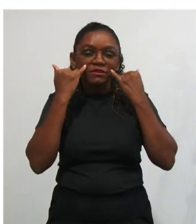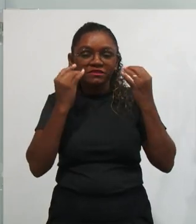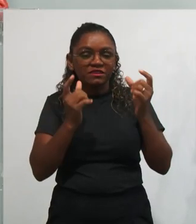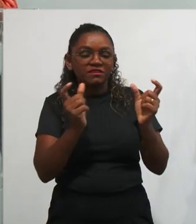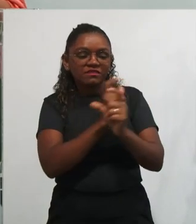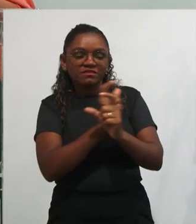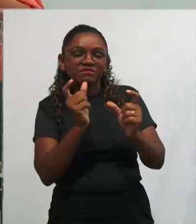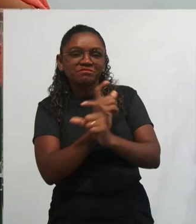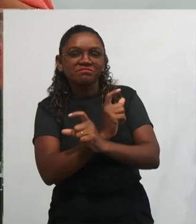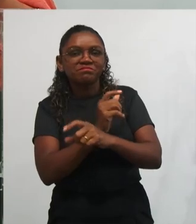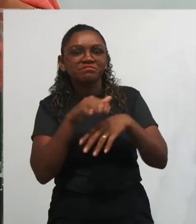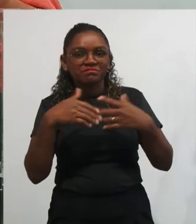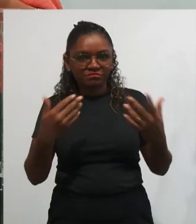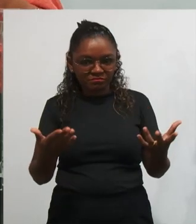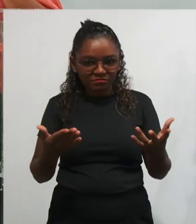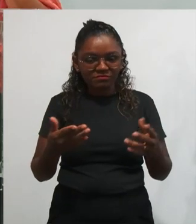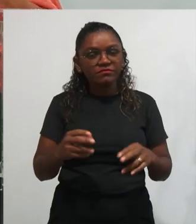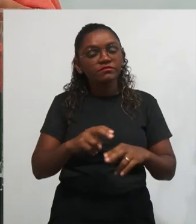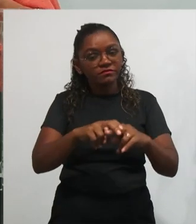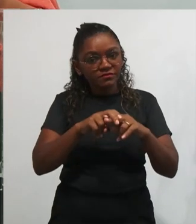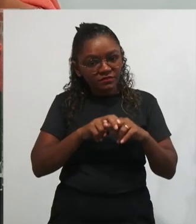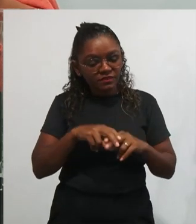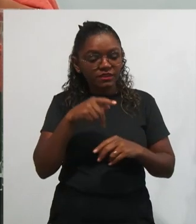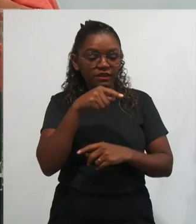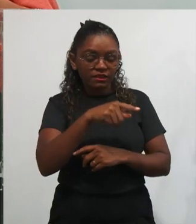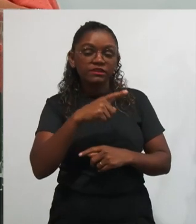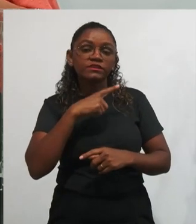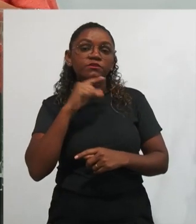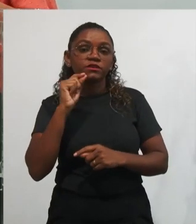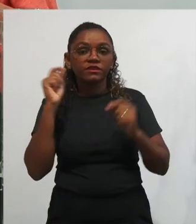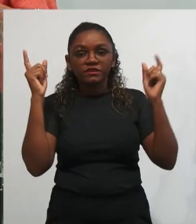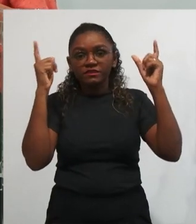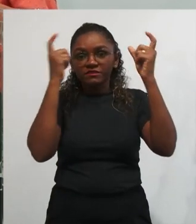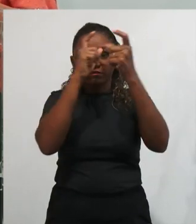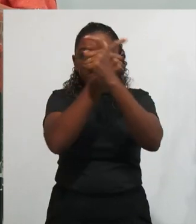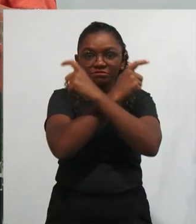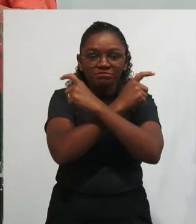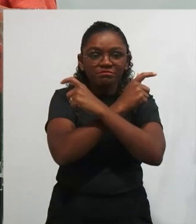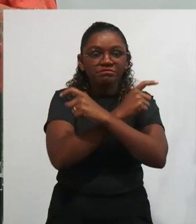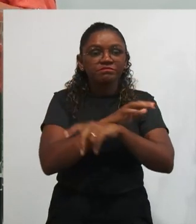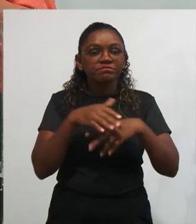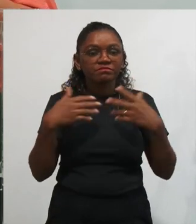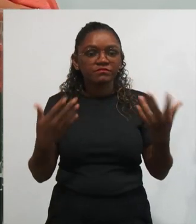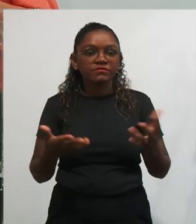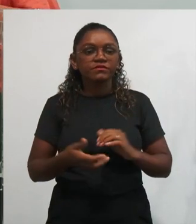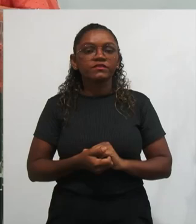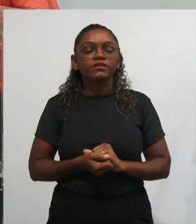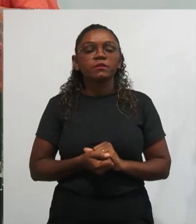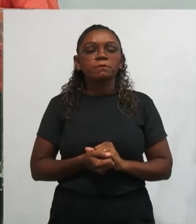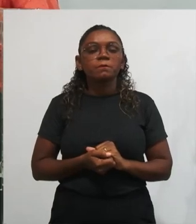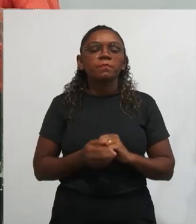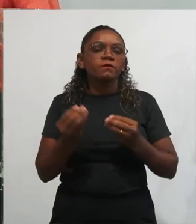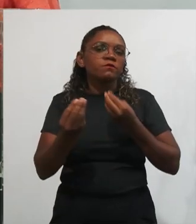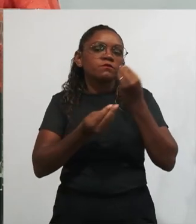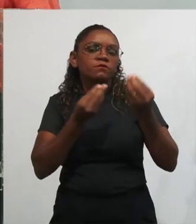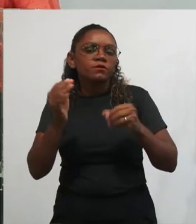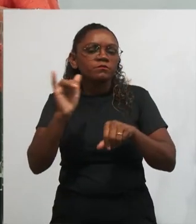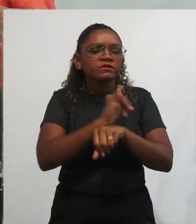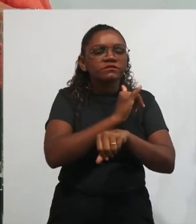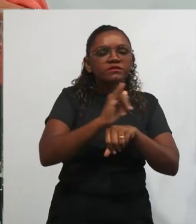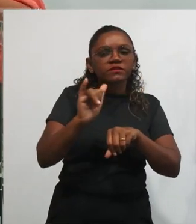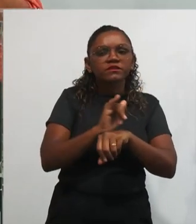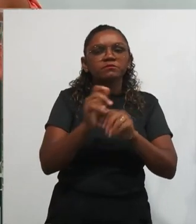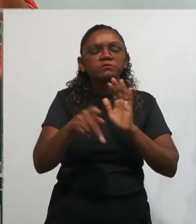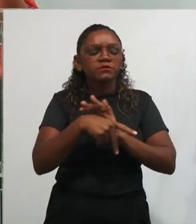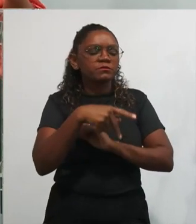essa é típicamente uma criança que possui a disgrafia Tá certo Qual é a condução pedagógica que o professor pode